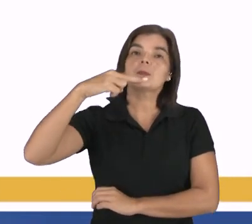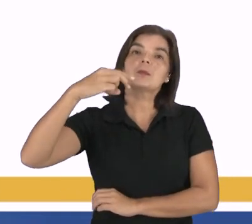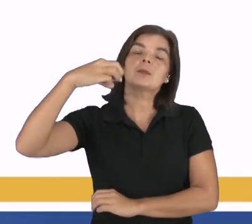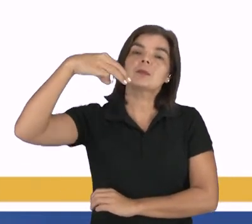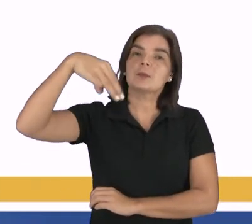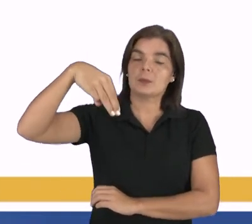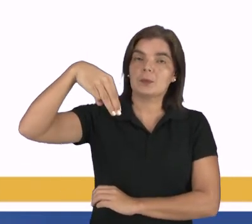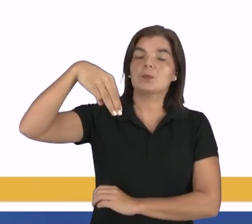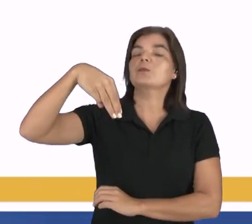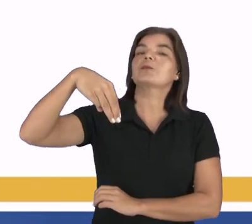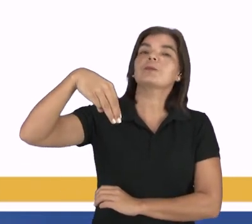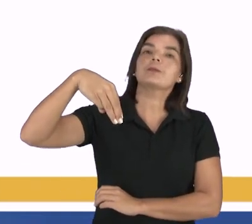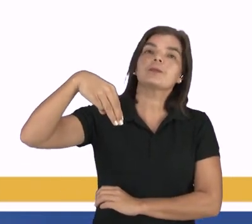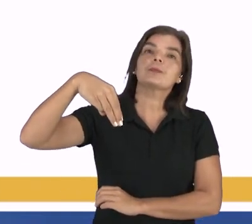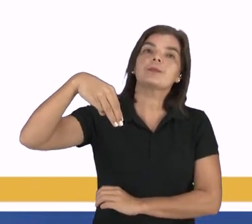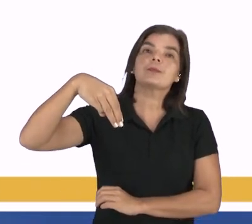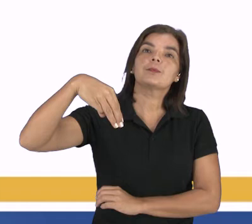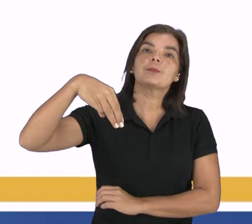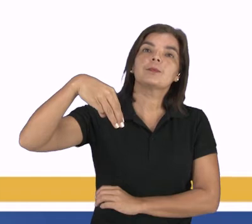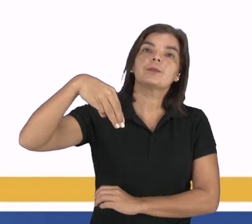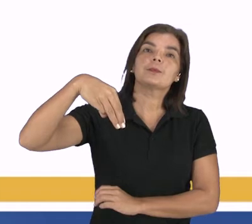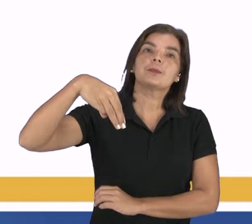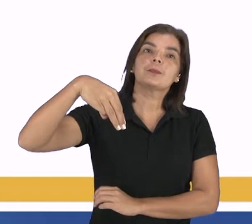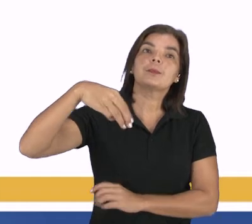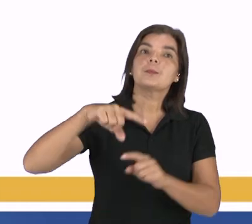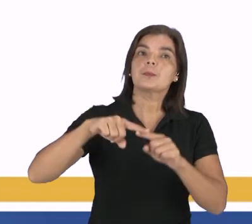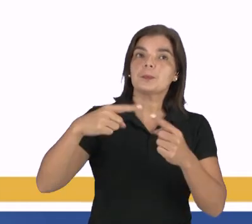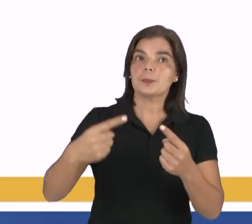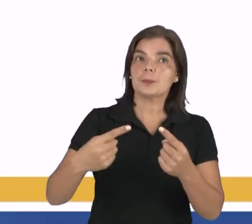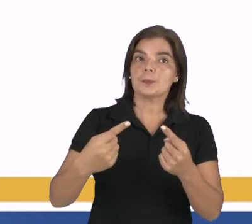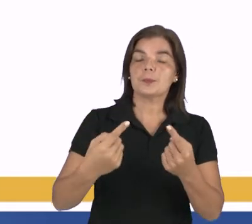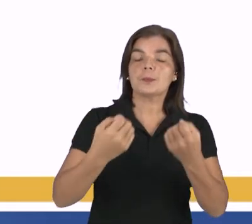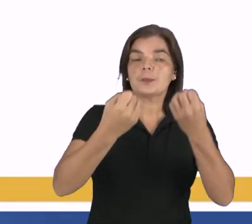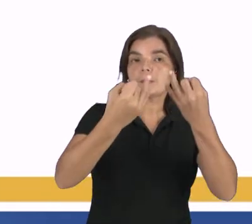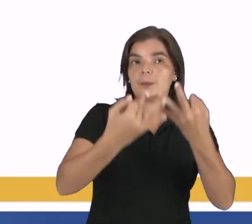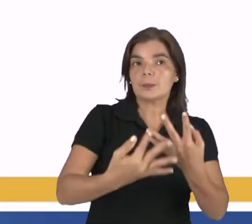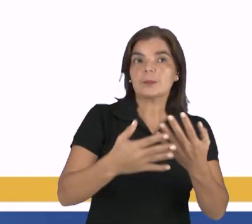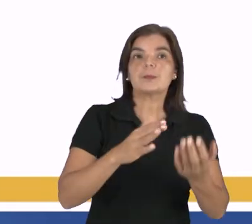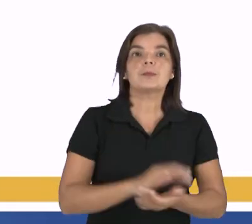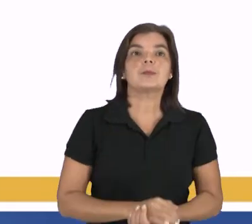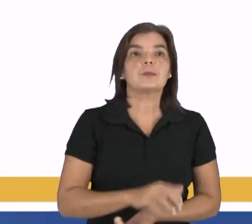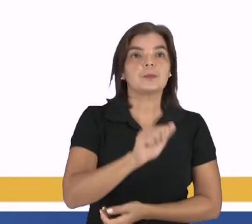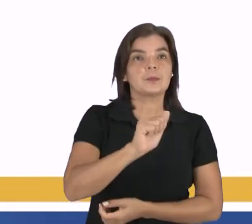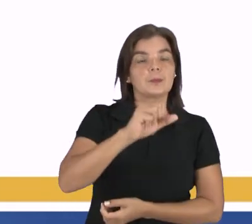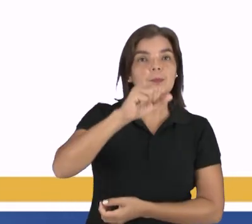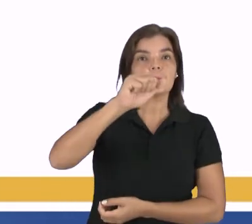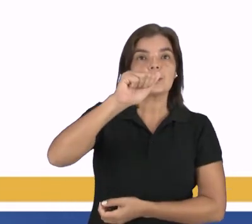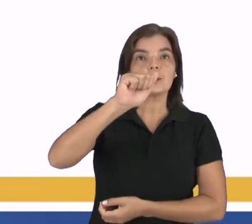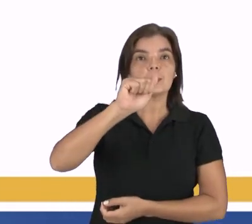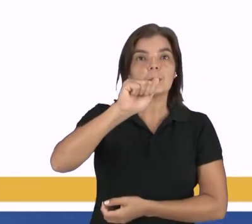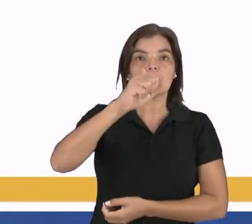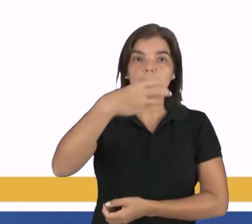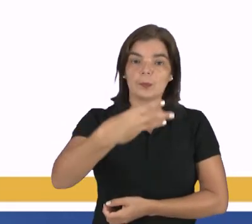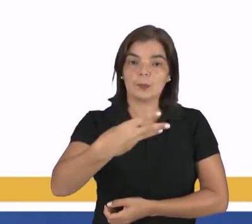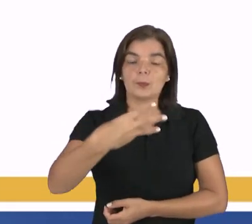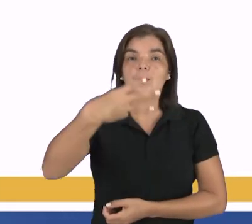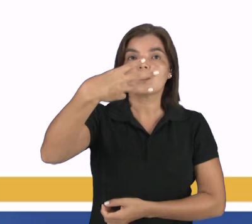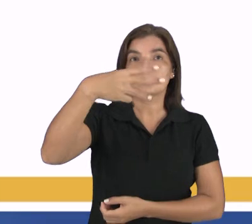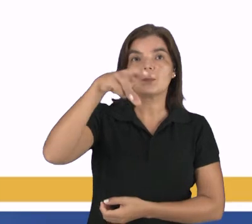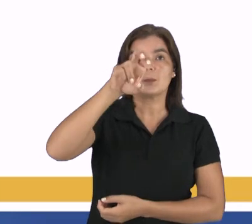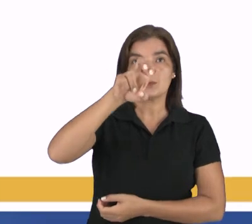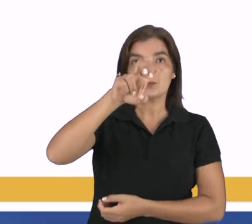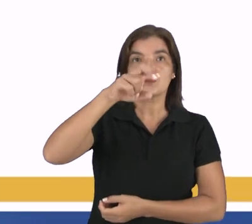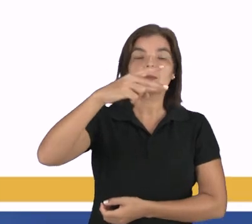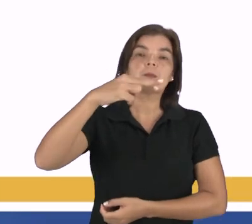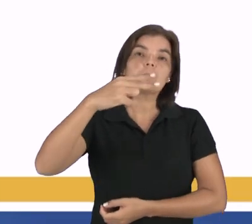m na base A, ele é igual a m. E aí vocês vão ver no exemplo que o log de 3 elevado a 5